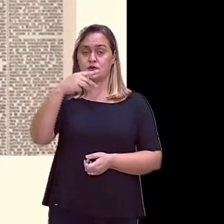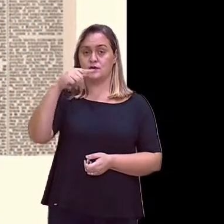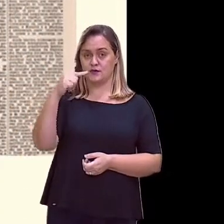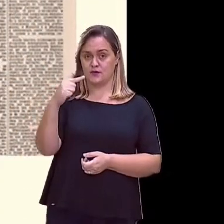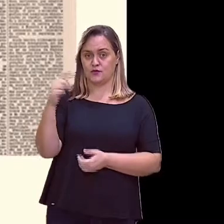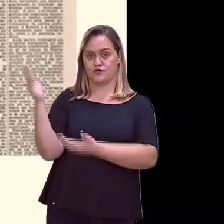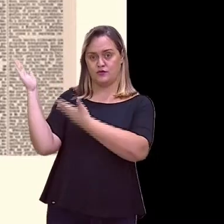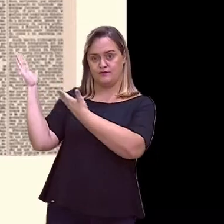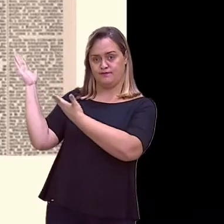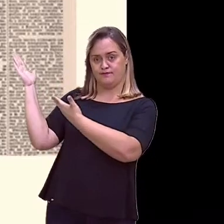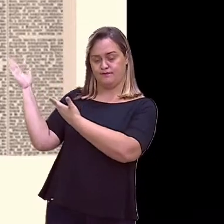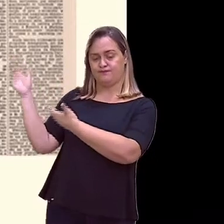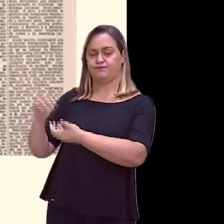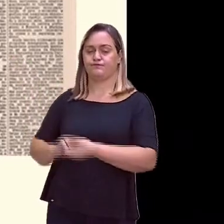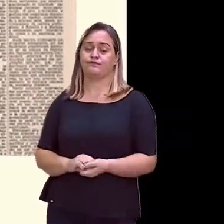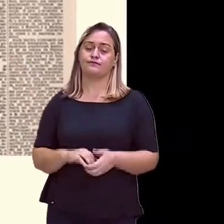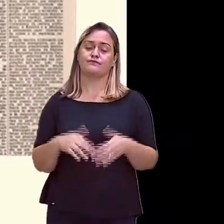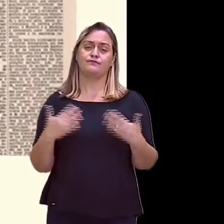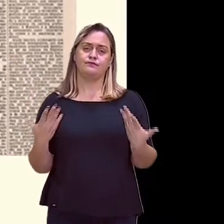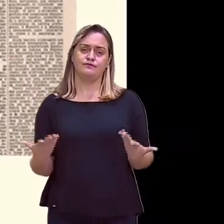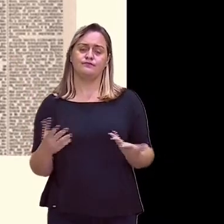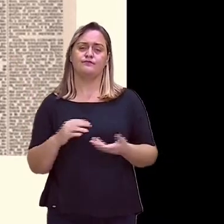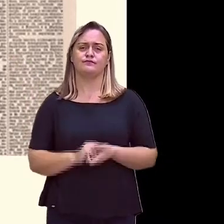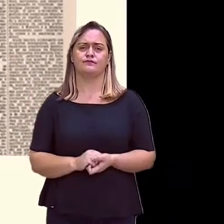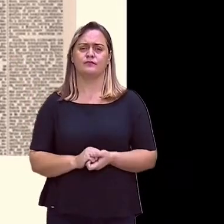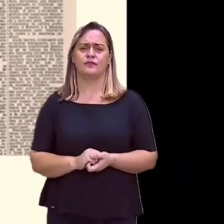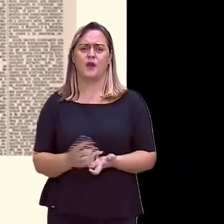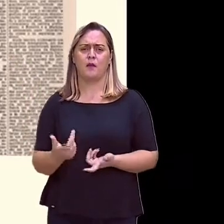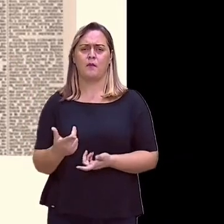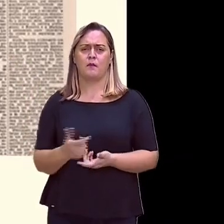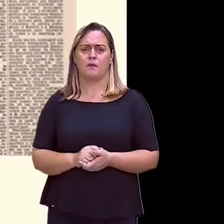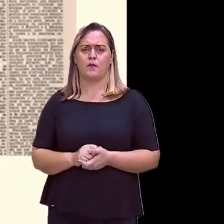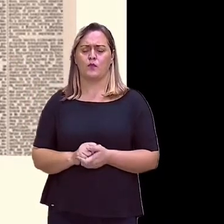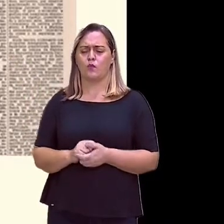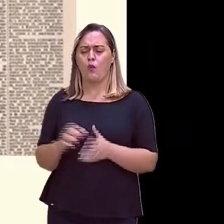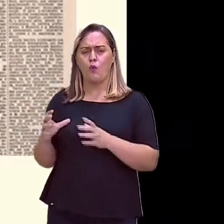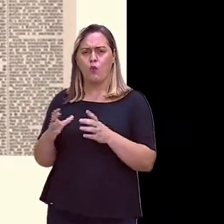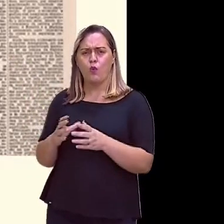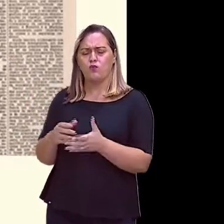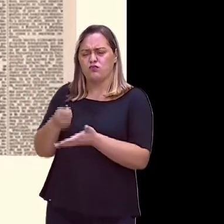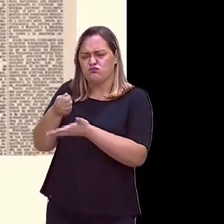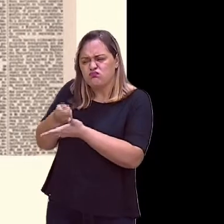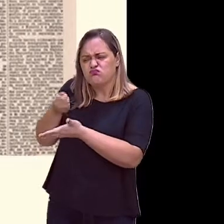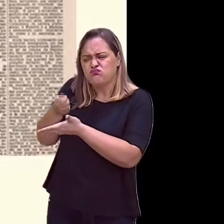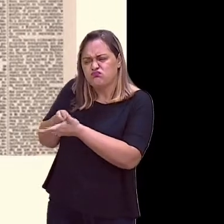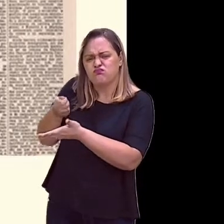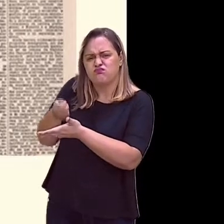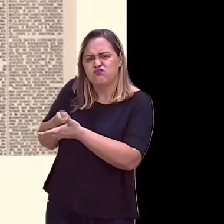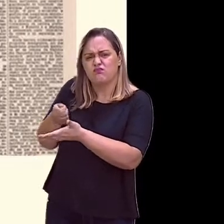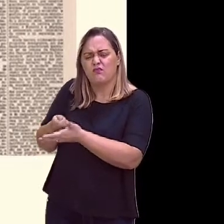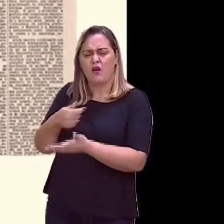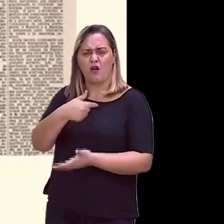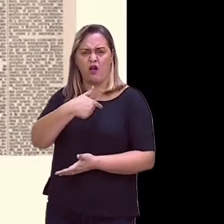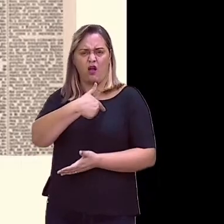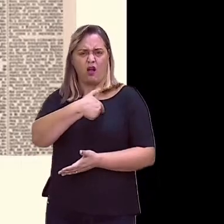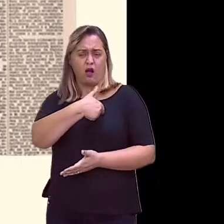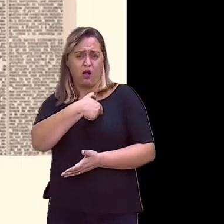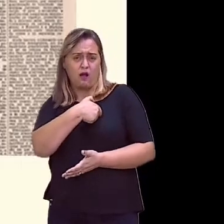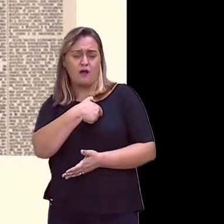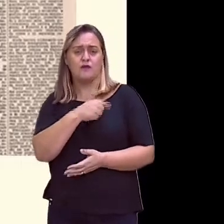1937. Em toda forma, pressionado, acabou cedendo. Assim, uma